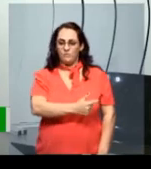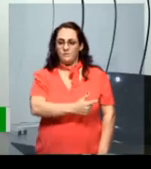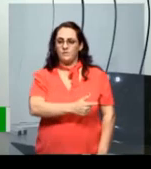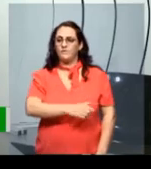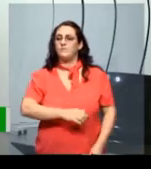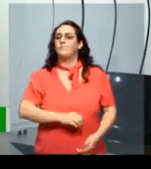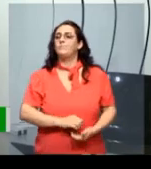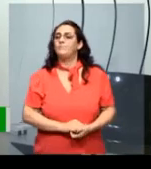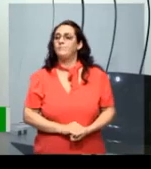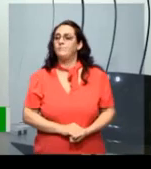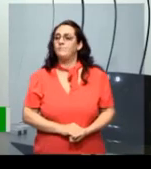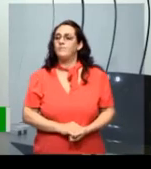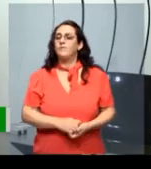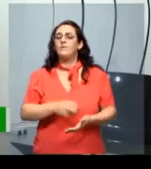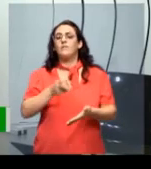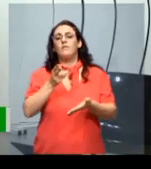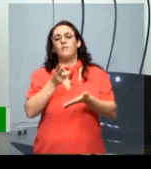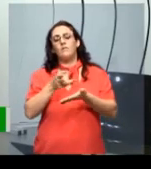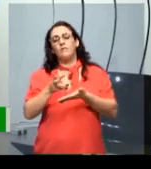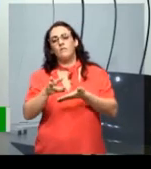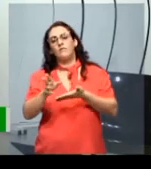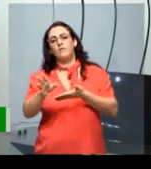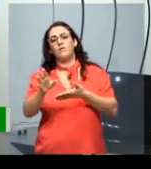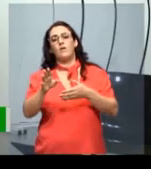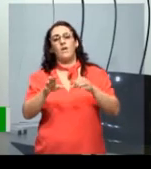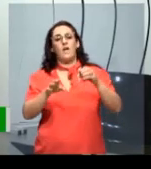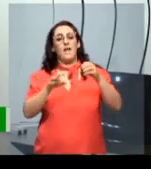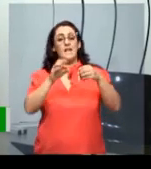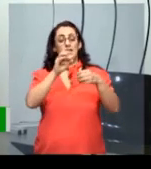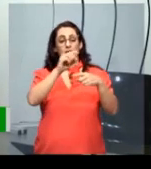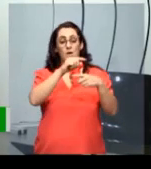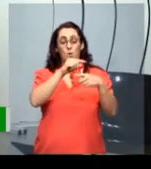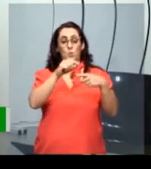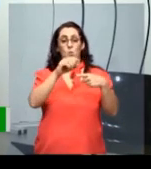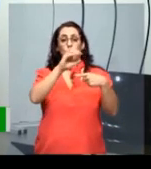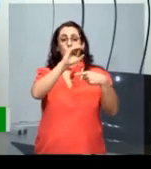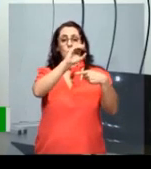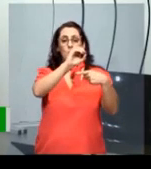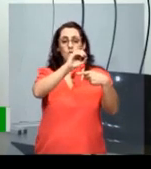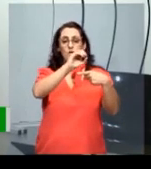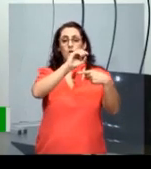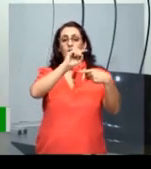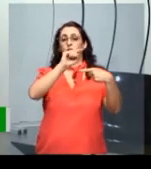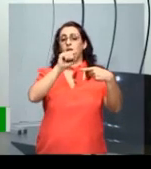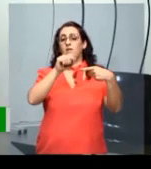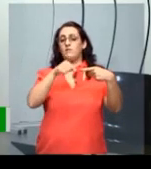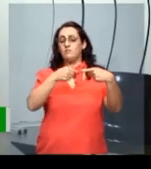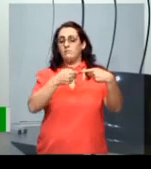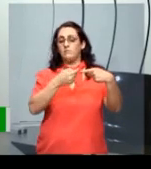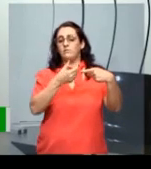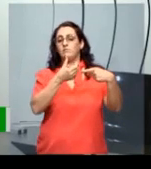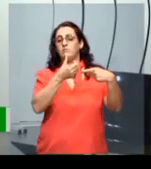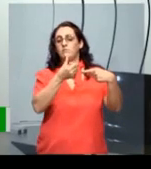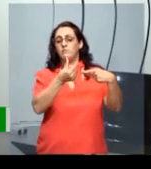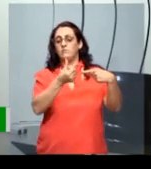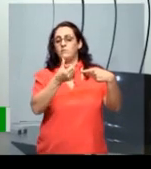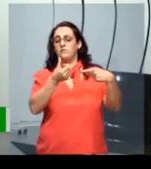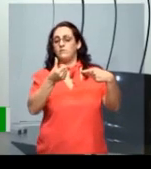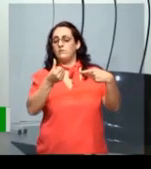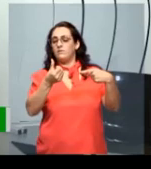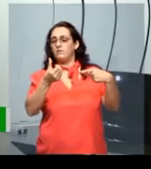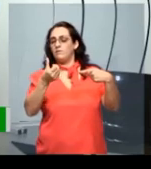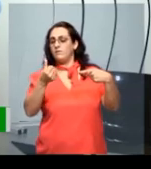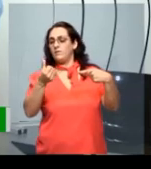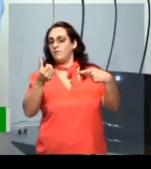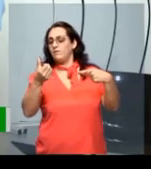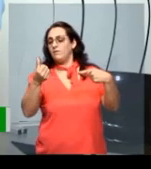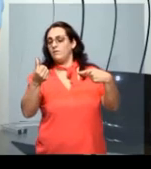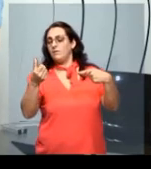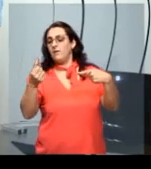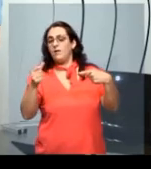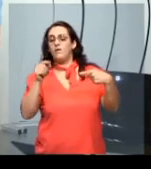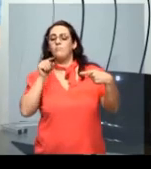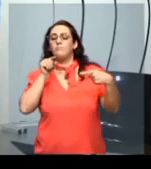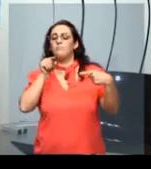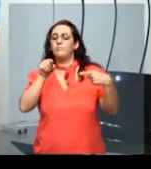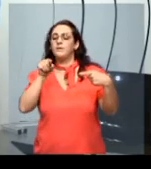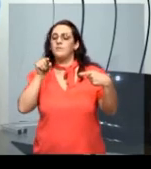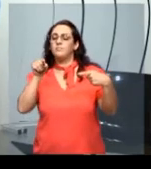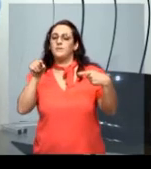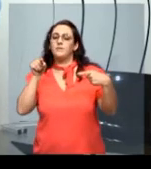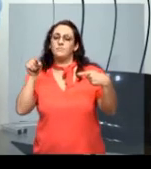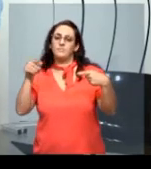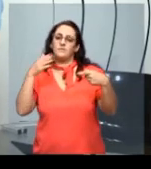2. E assim... eu vejo que essa conta vai continuar infinitamente. Então, eu coloco 3 pontinhos, isso daqui é uma